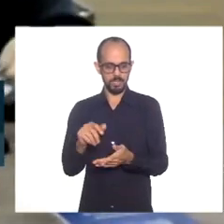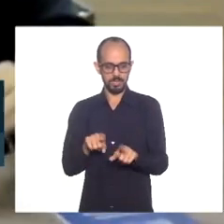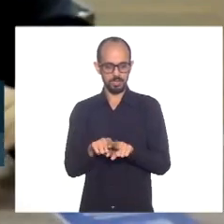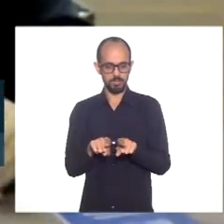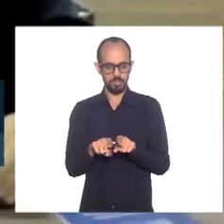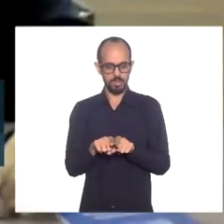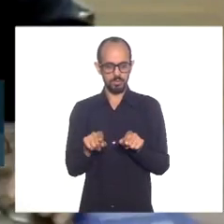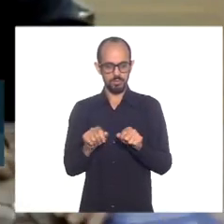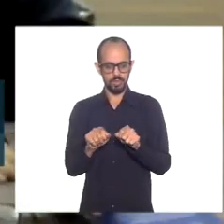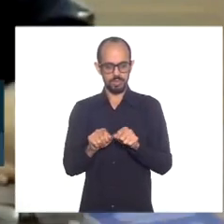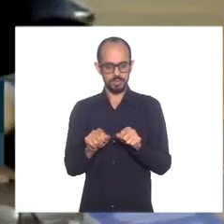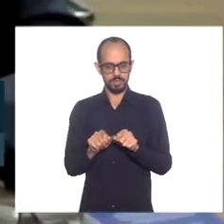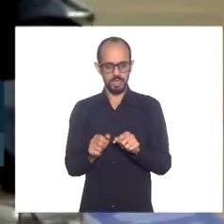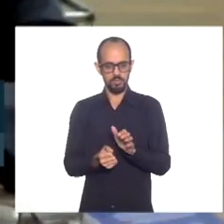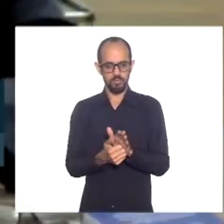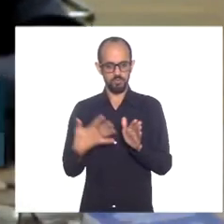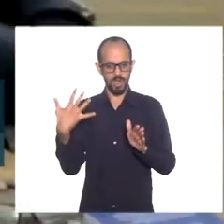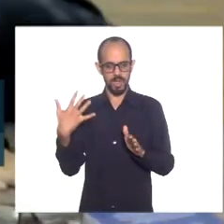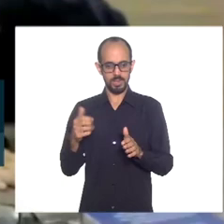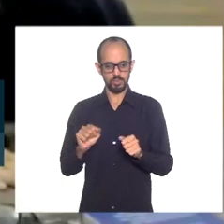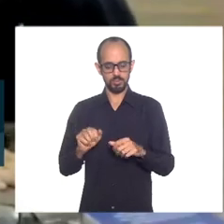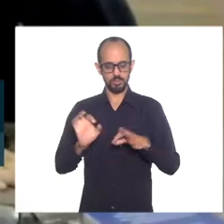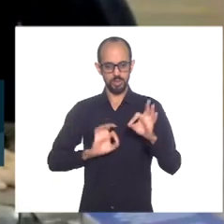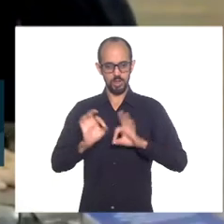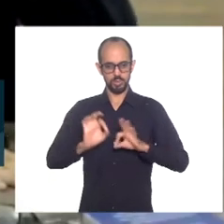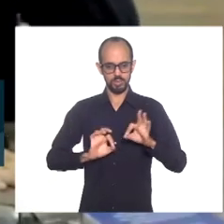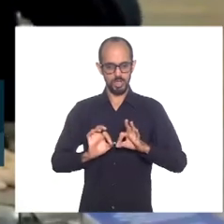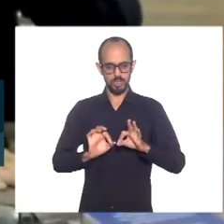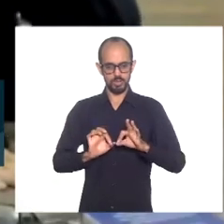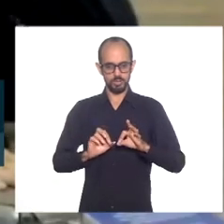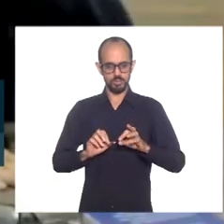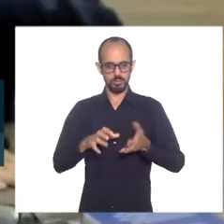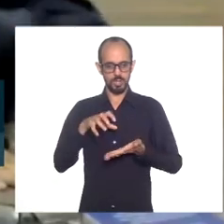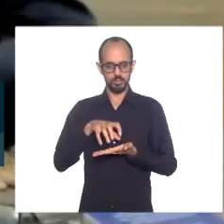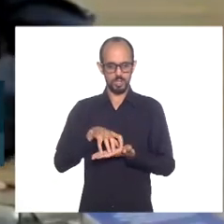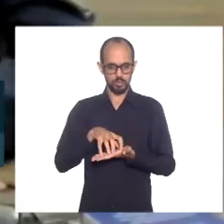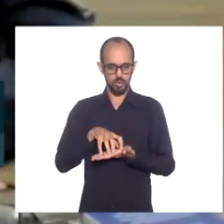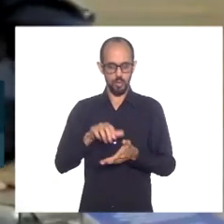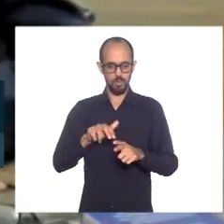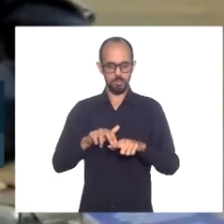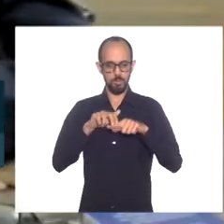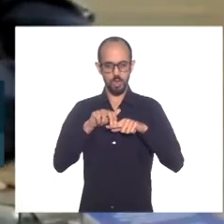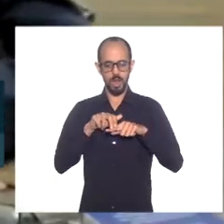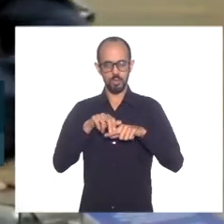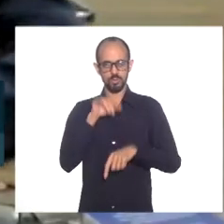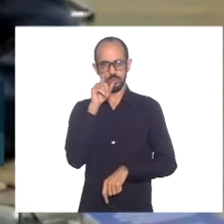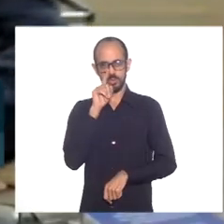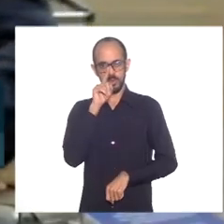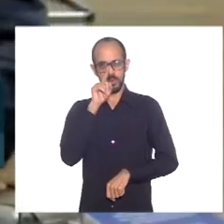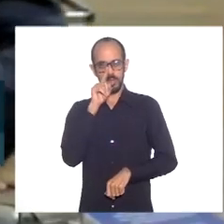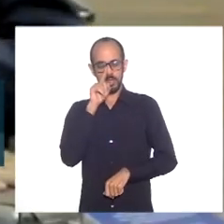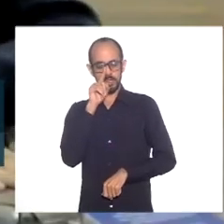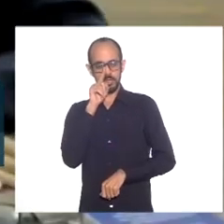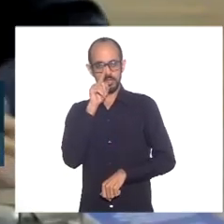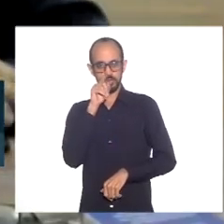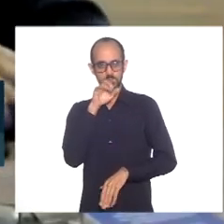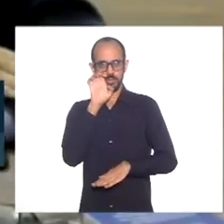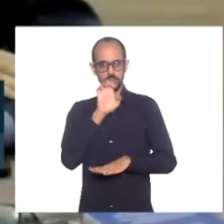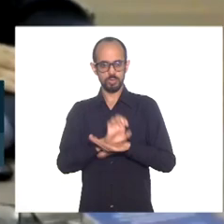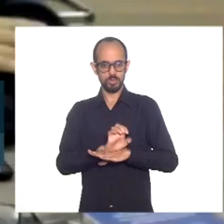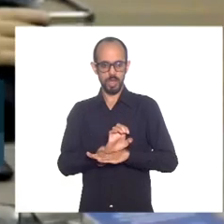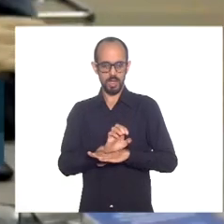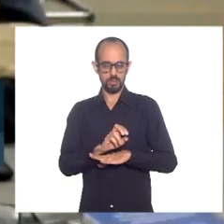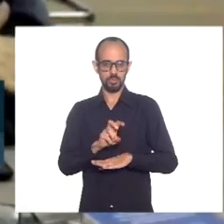uma bateria de projetos voltados para esse setor por conta do risco que o Estado